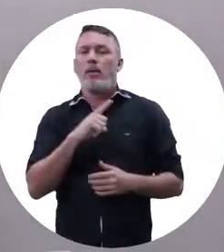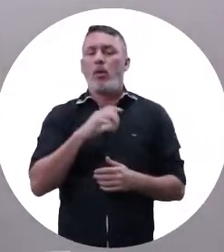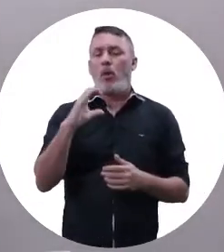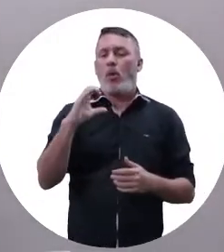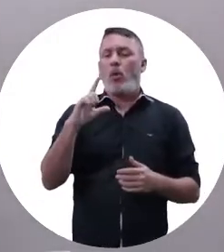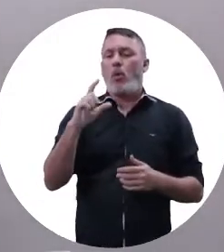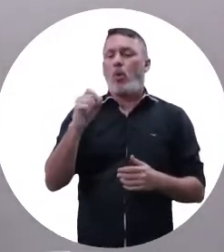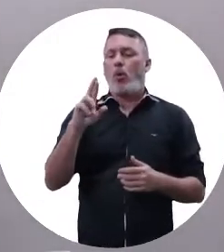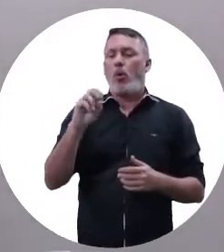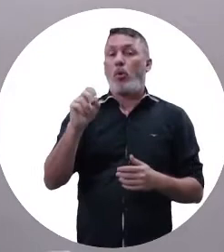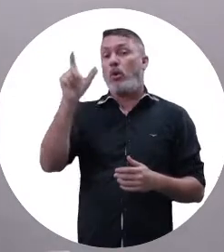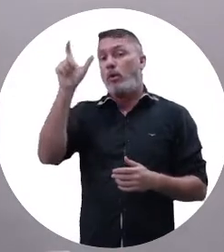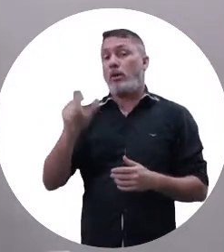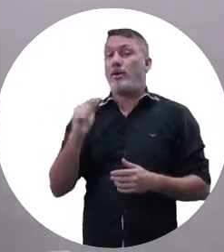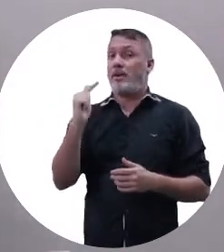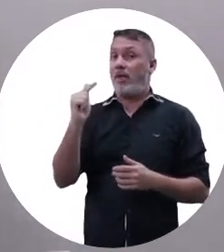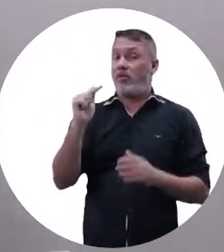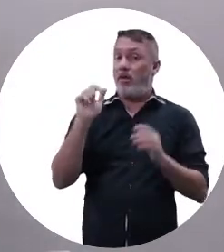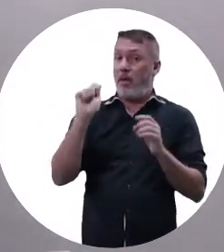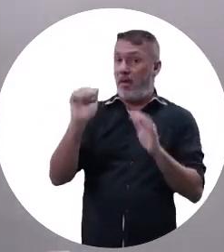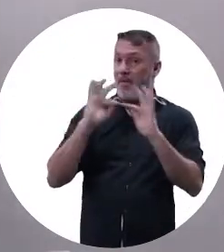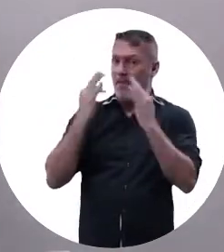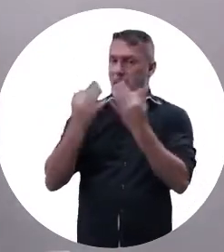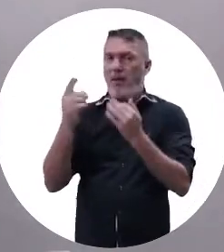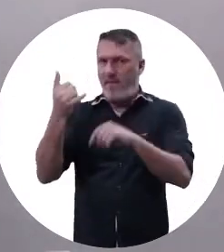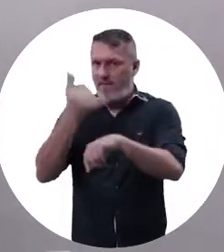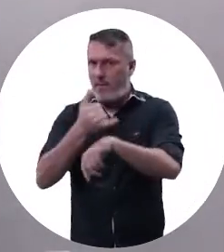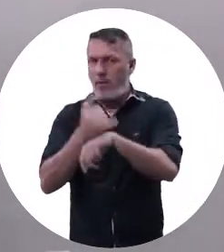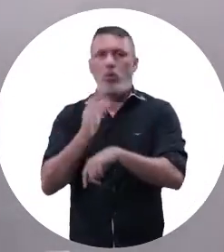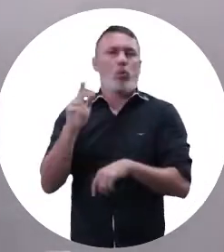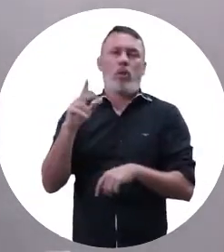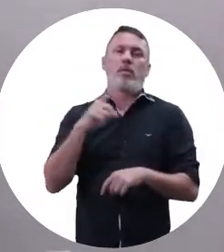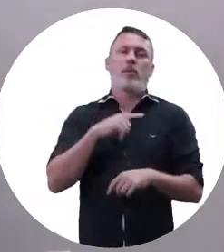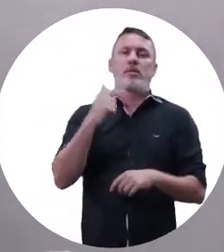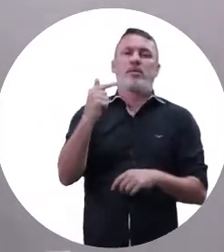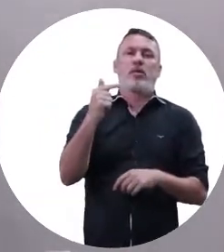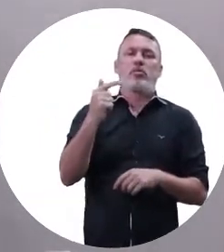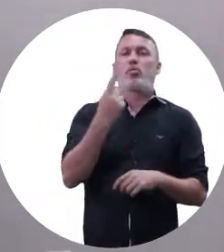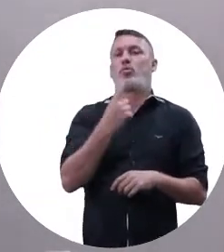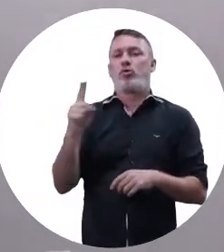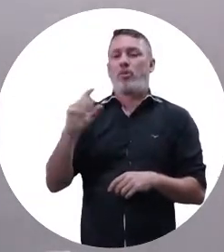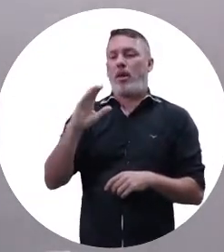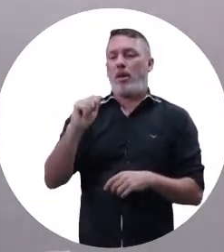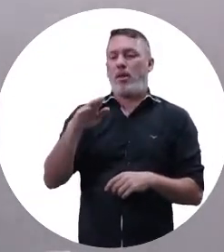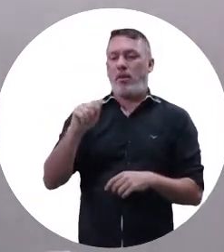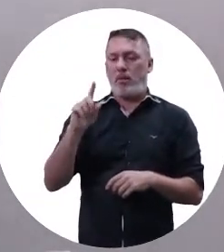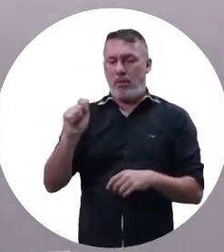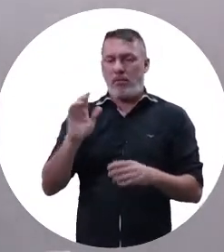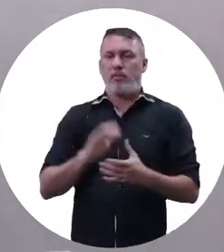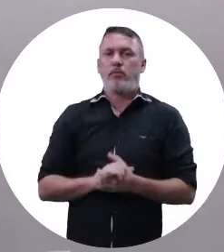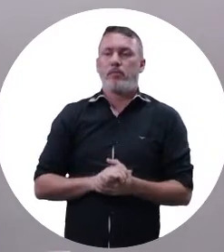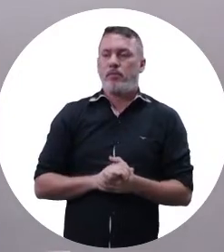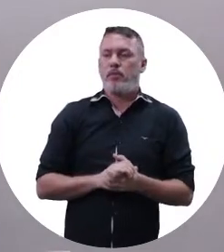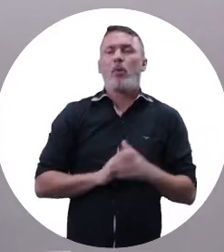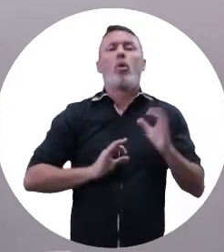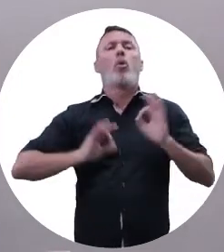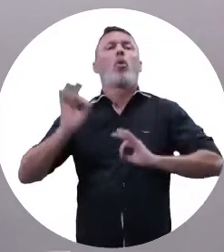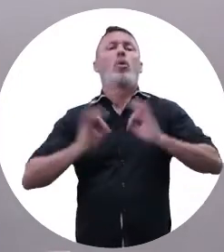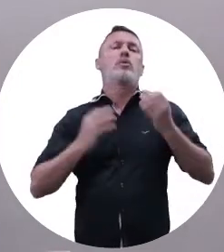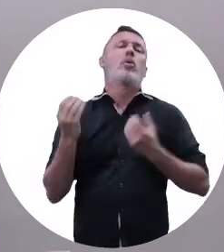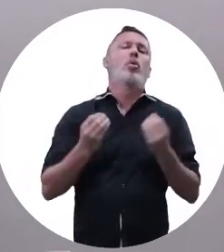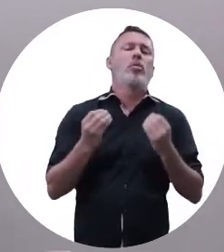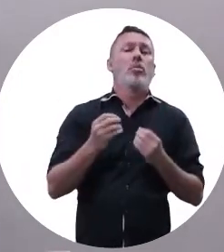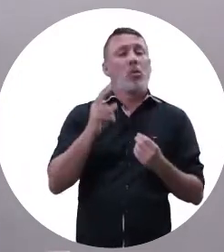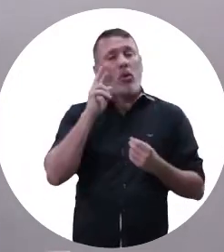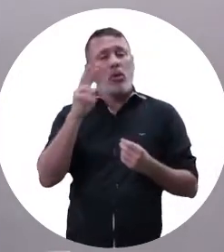é o elemento da família 7A. Se ele é da 7A, ele é um A metal e ele possui 7 elétrons na sua última camada. Como que eu